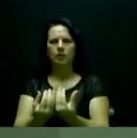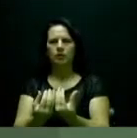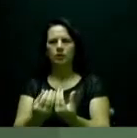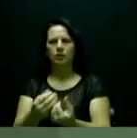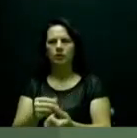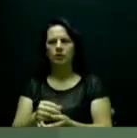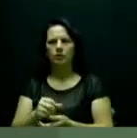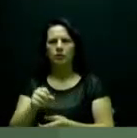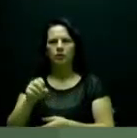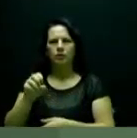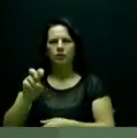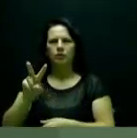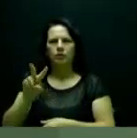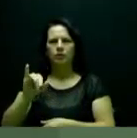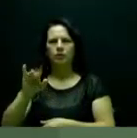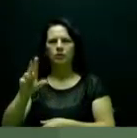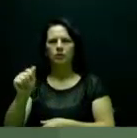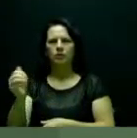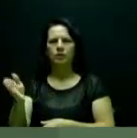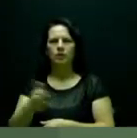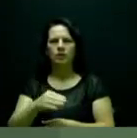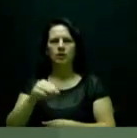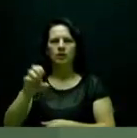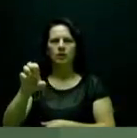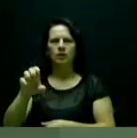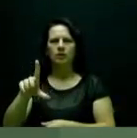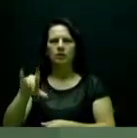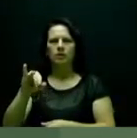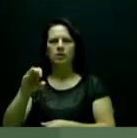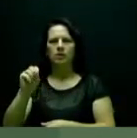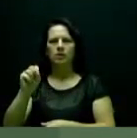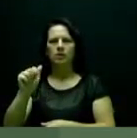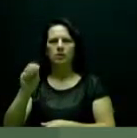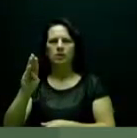de Vila Elizabeth, porque terá